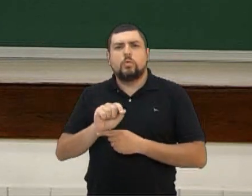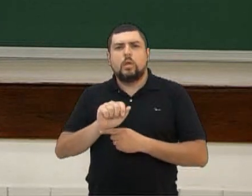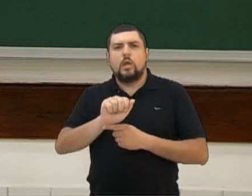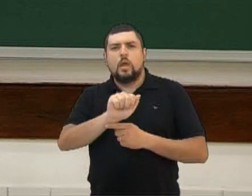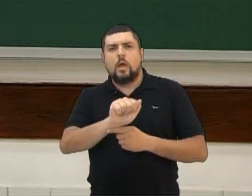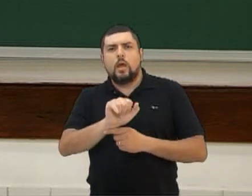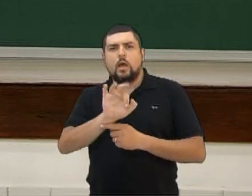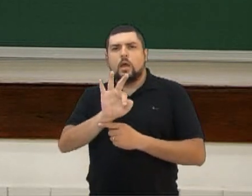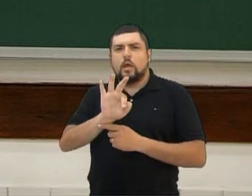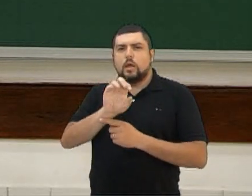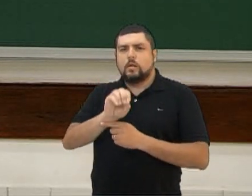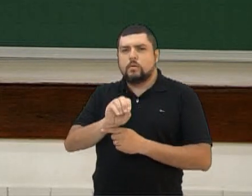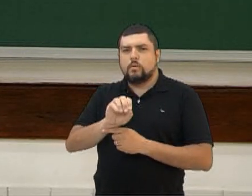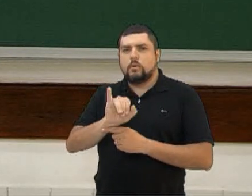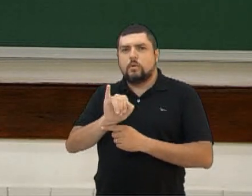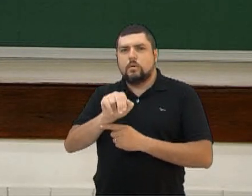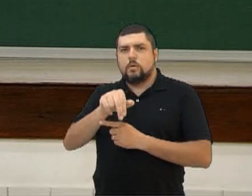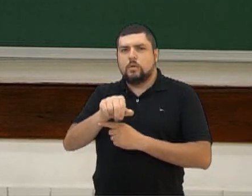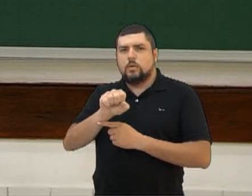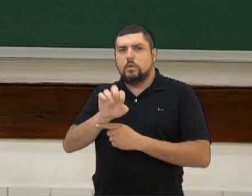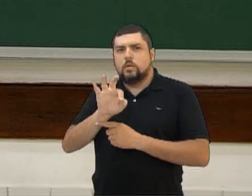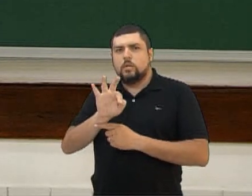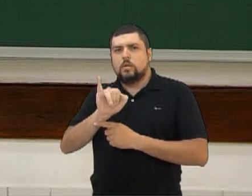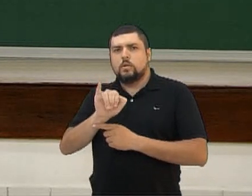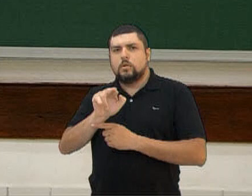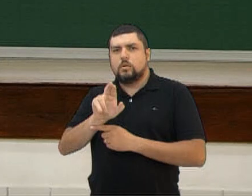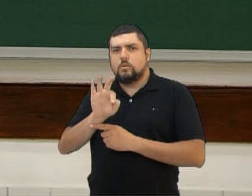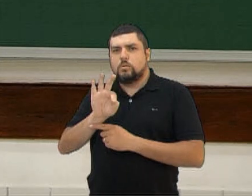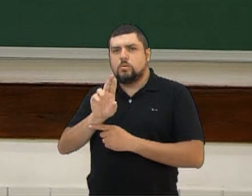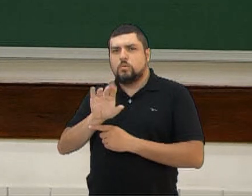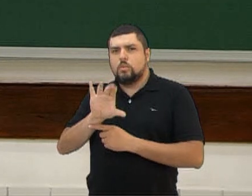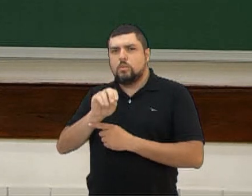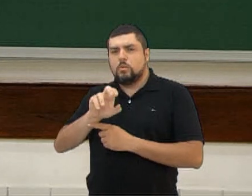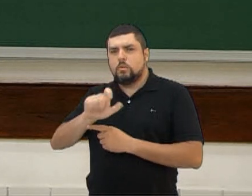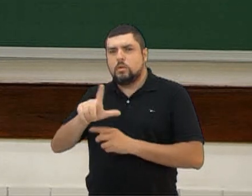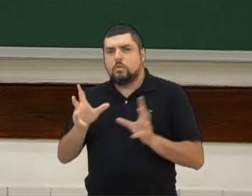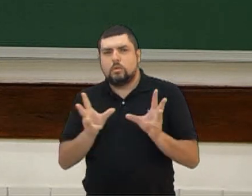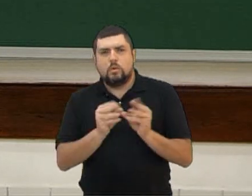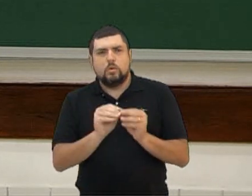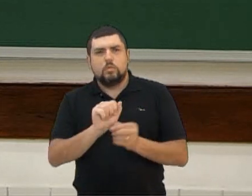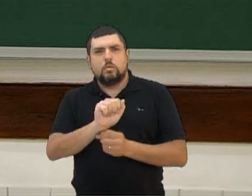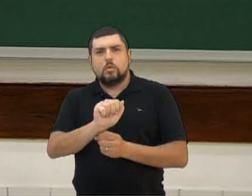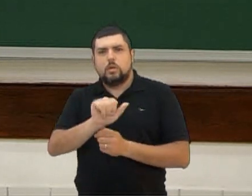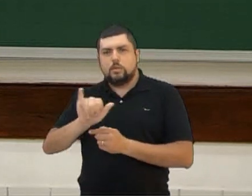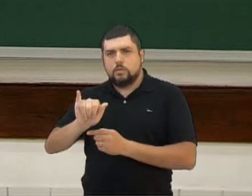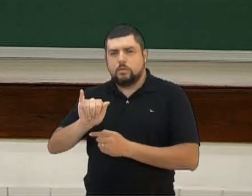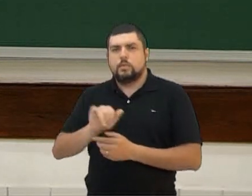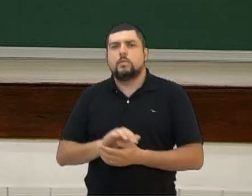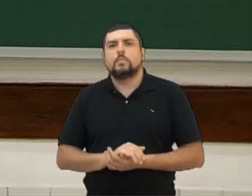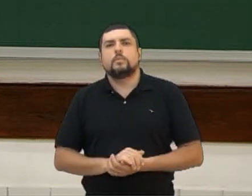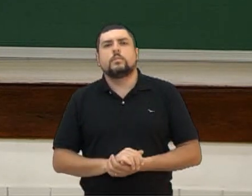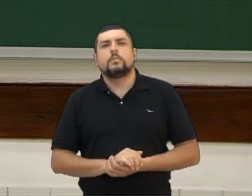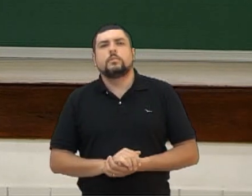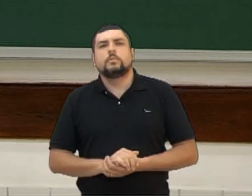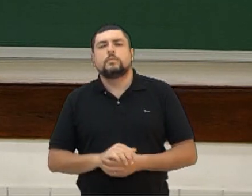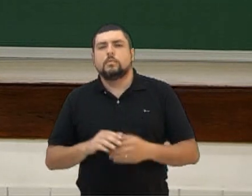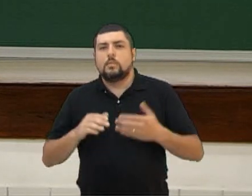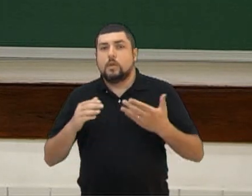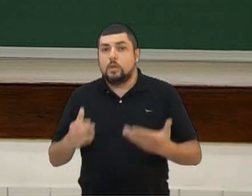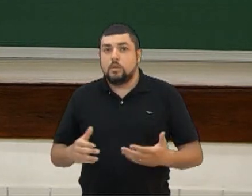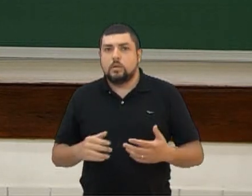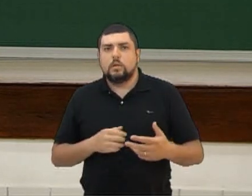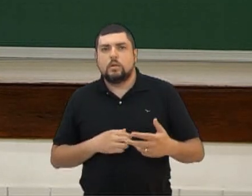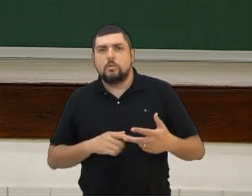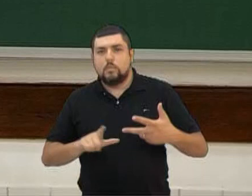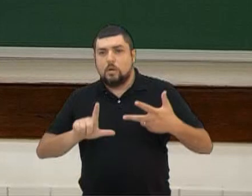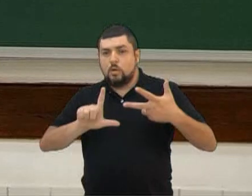atos institucionais, os AIs. Então, a gente tem uma limitação da atuação do poder legislativo e judiciário e